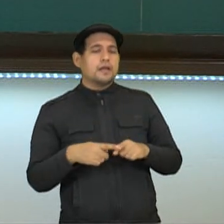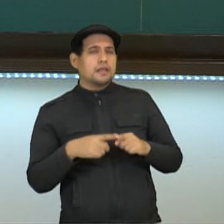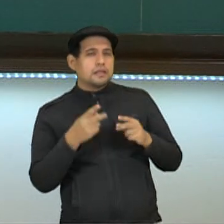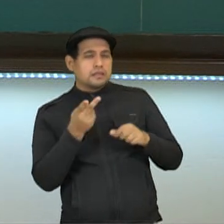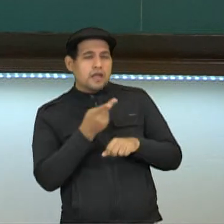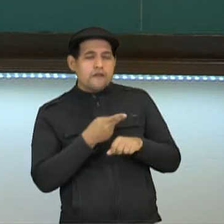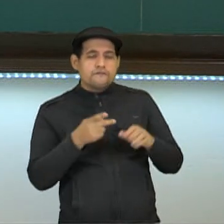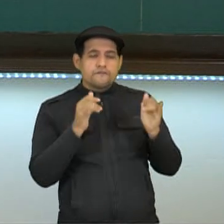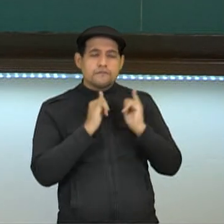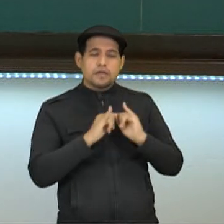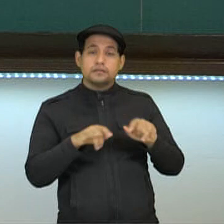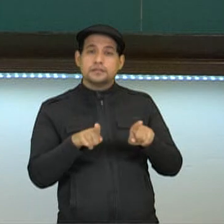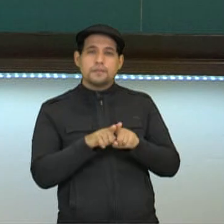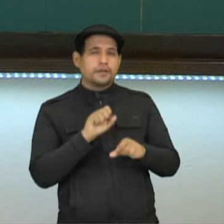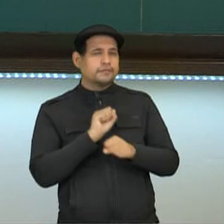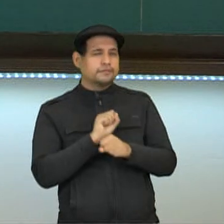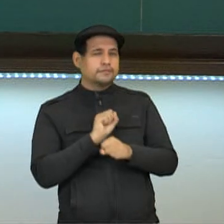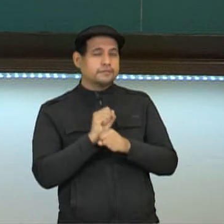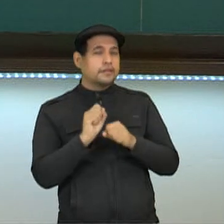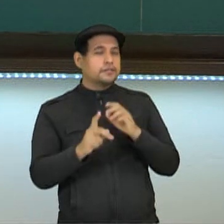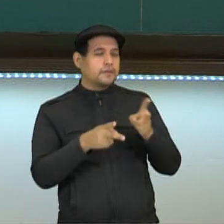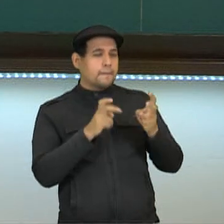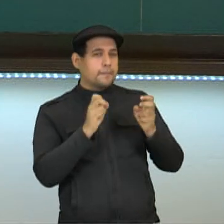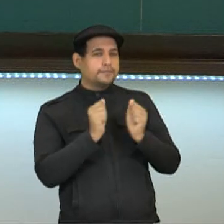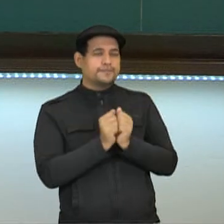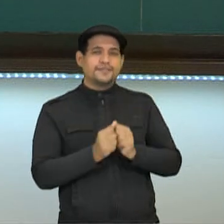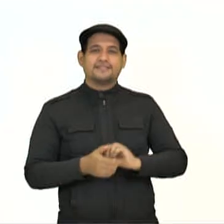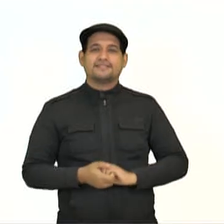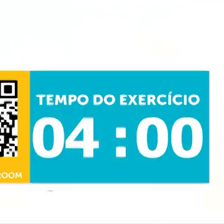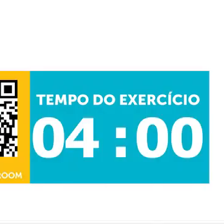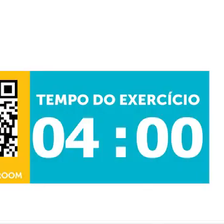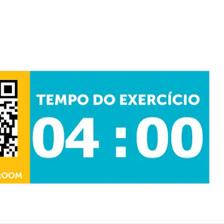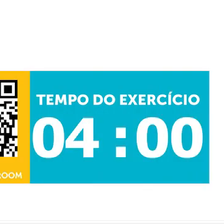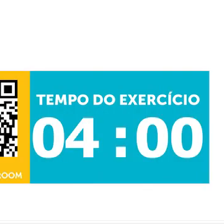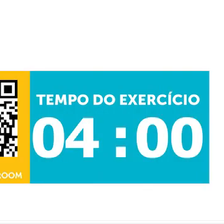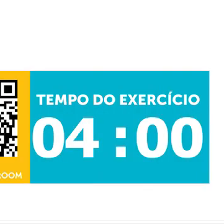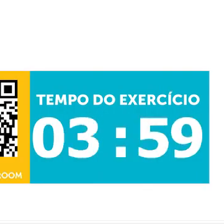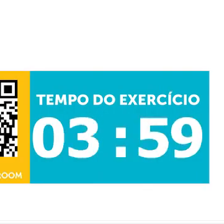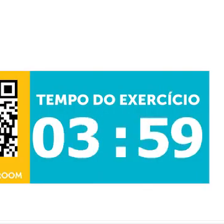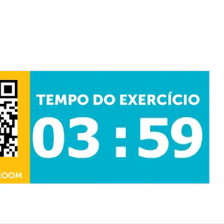essas informações e já já nós vamos conferir juntos.